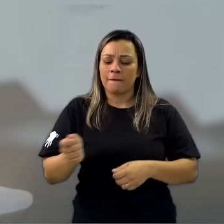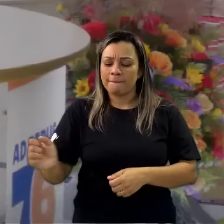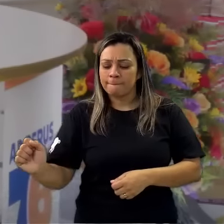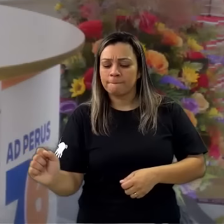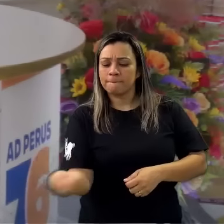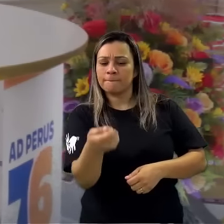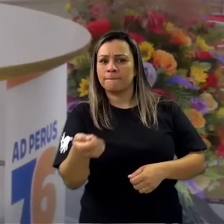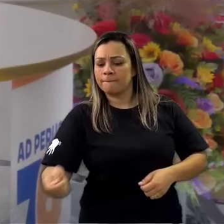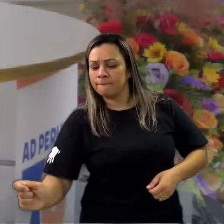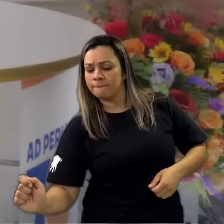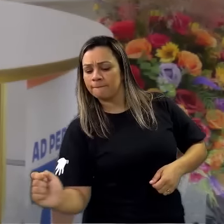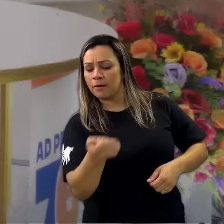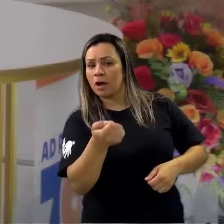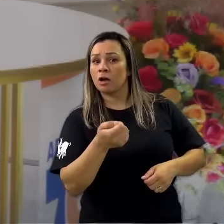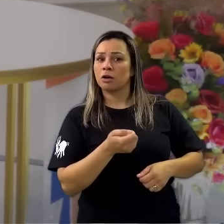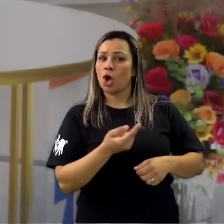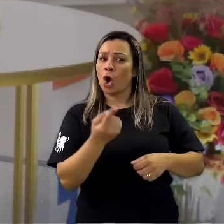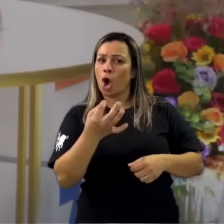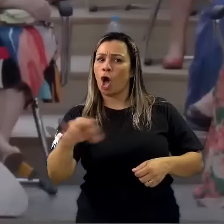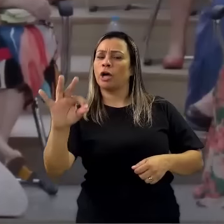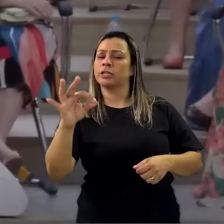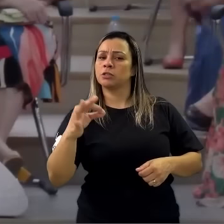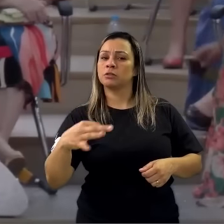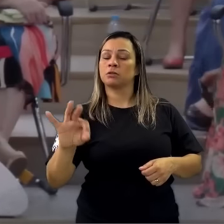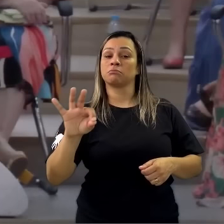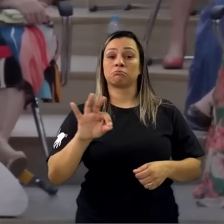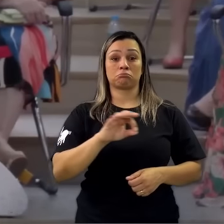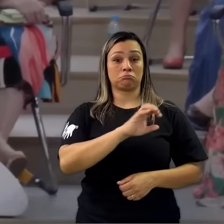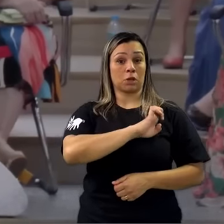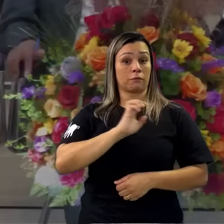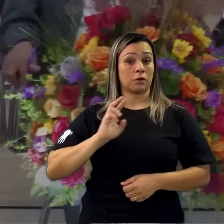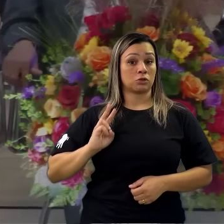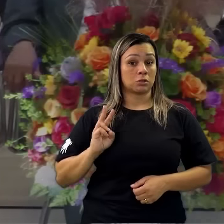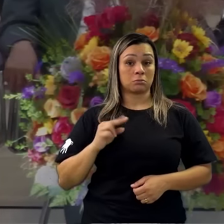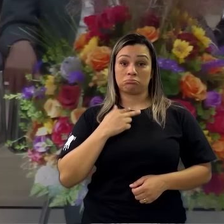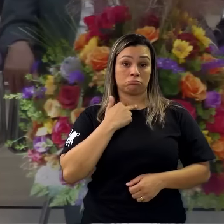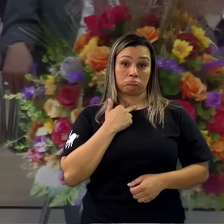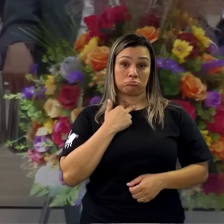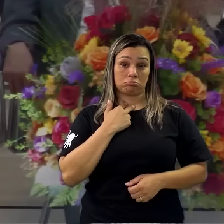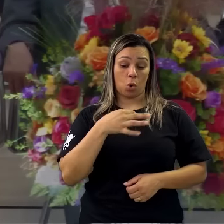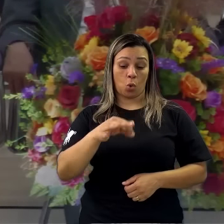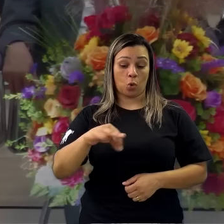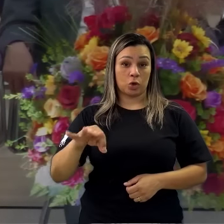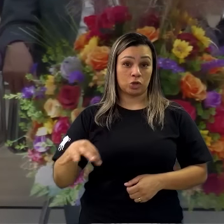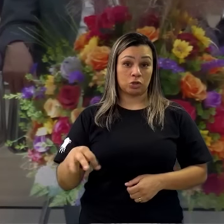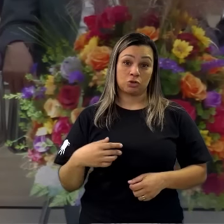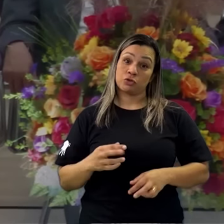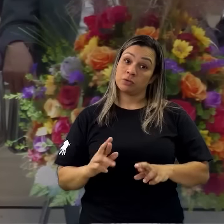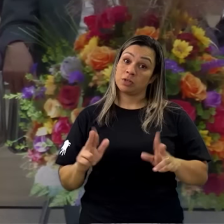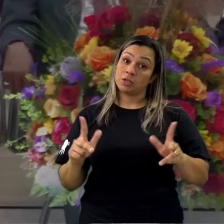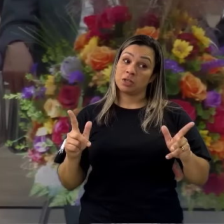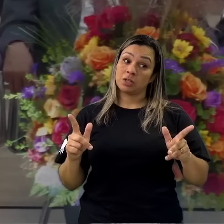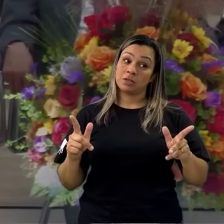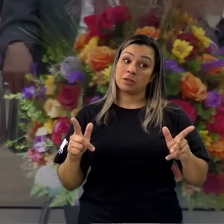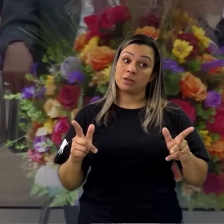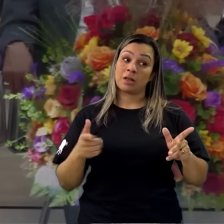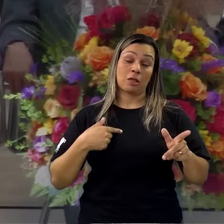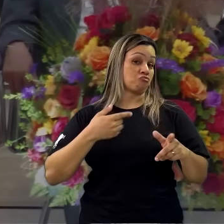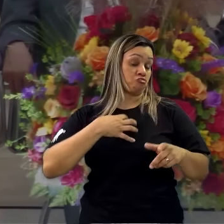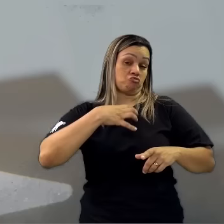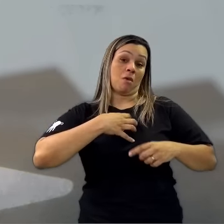e não adianta o evangelista querer imitar que não vai dar certo porque Evangelista não consegue o evangelista